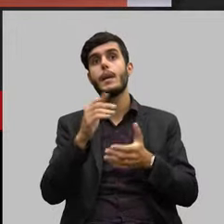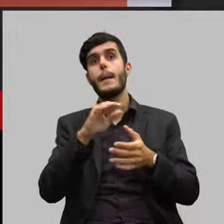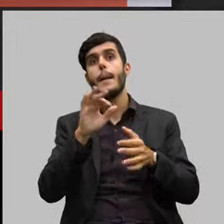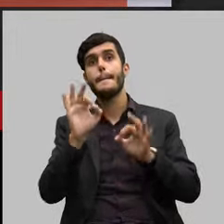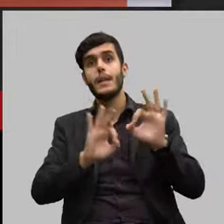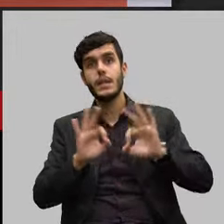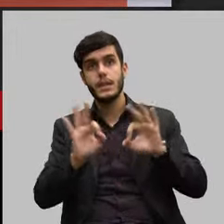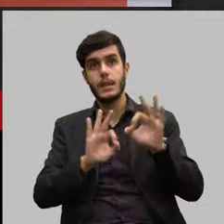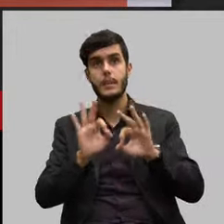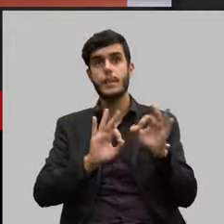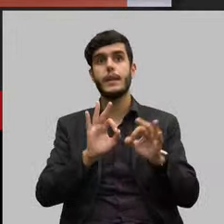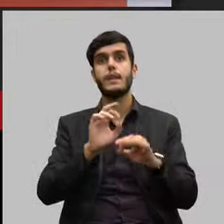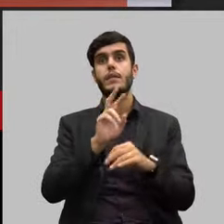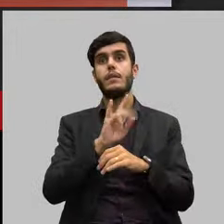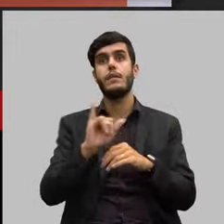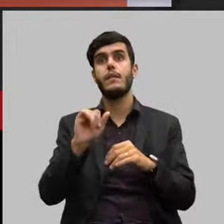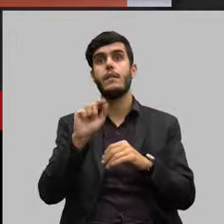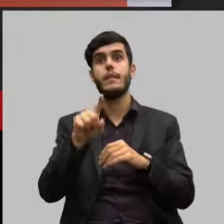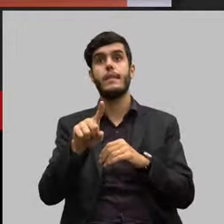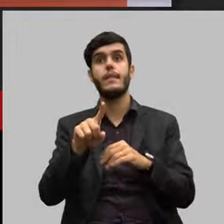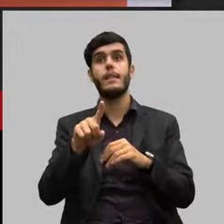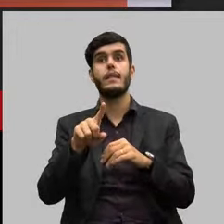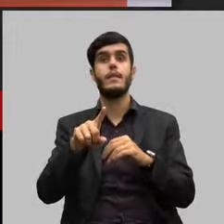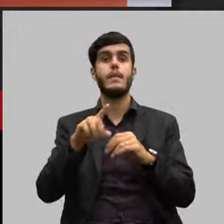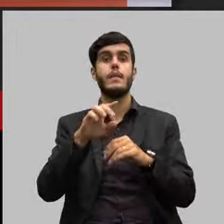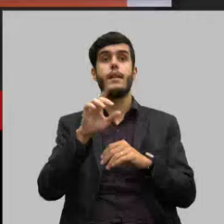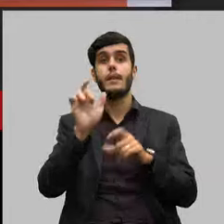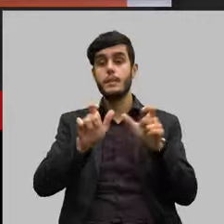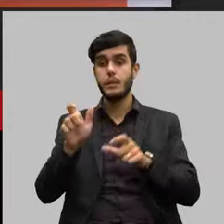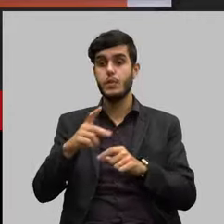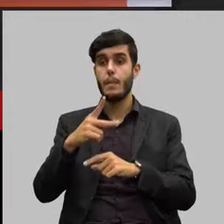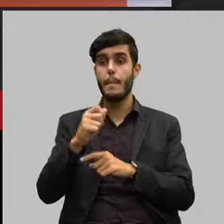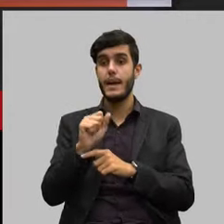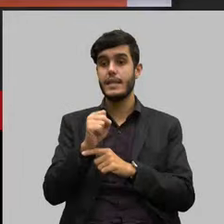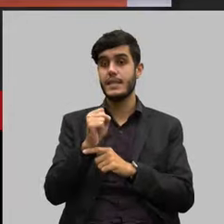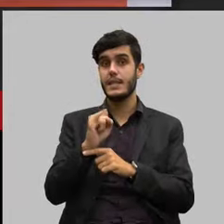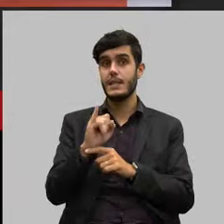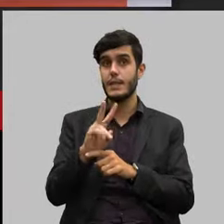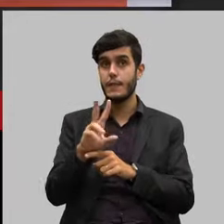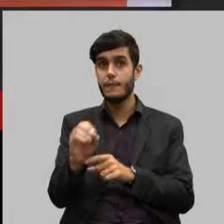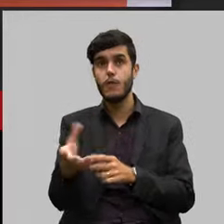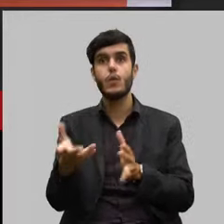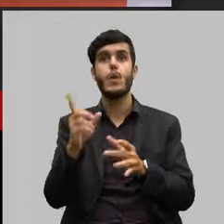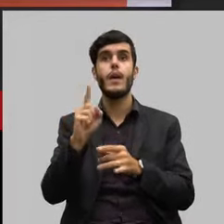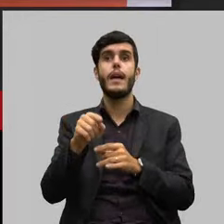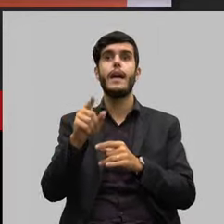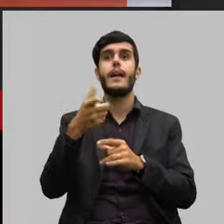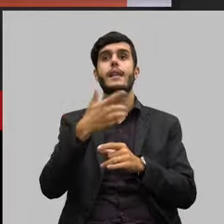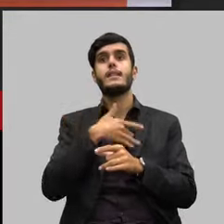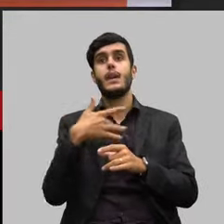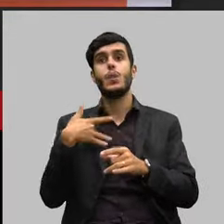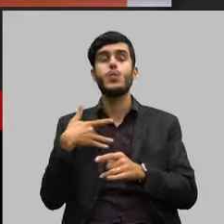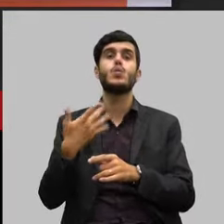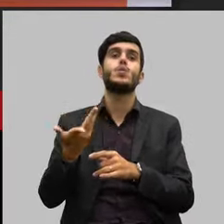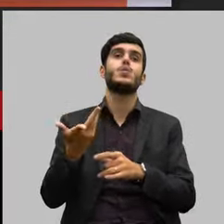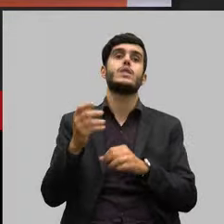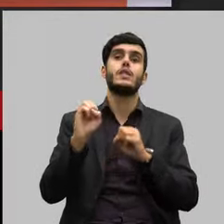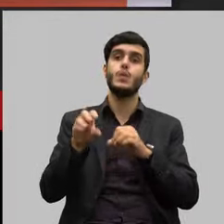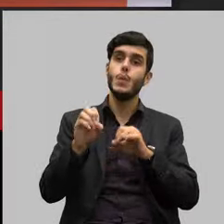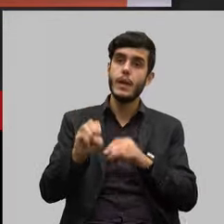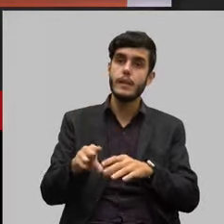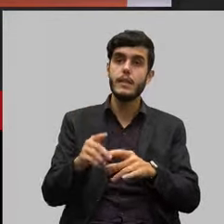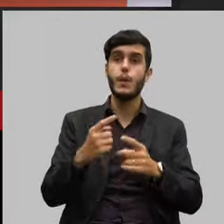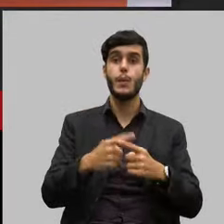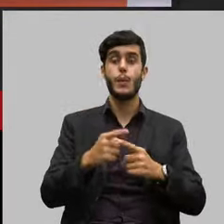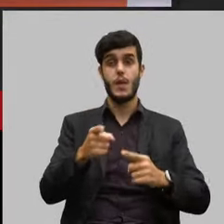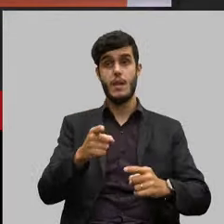será feito para os passivos saúde e educação eh o problema de se